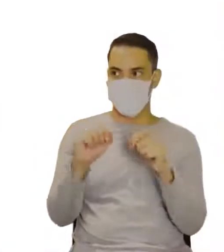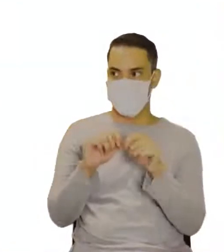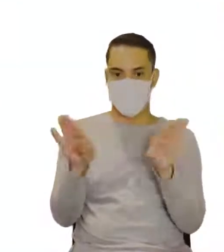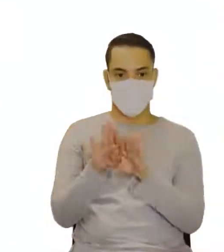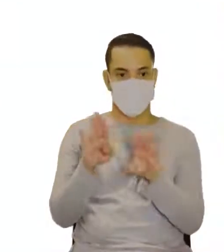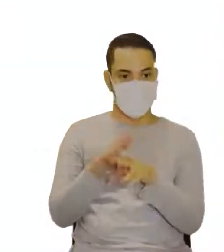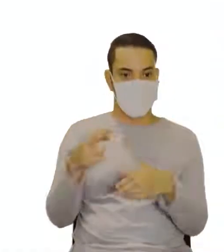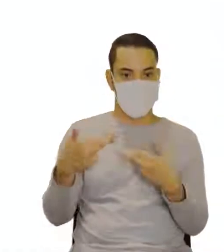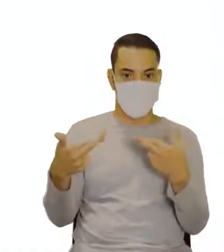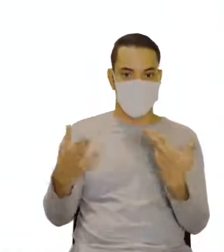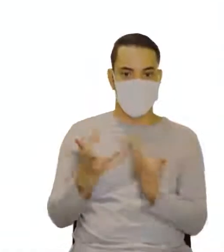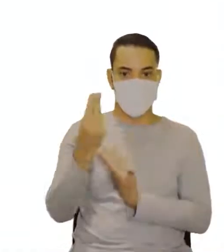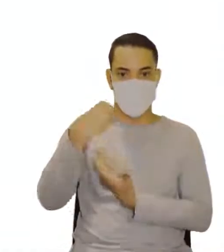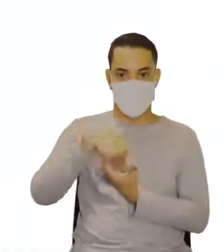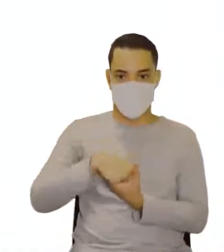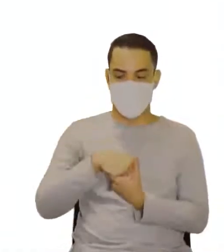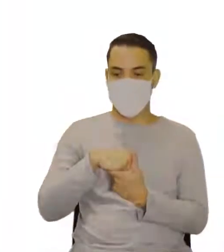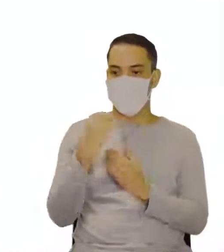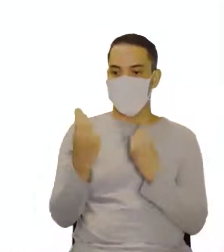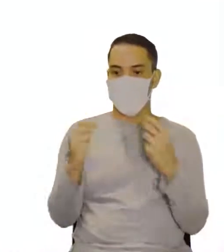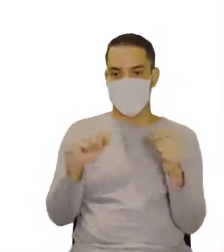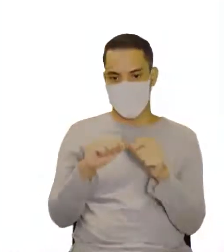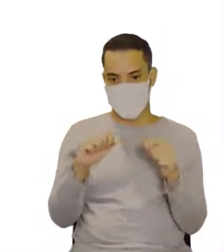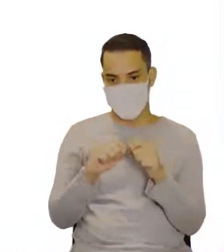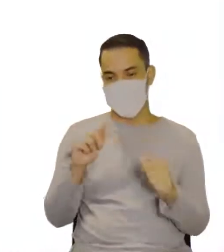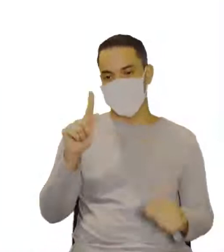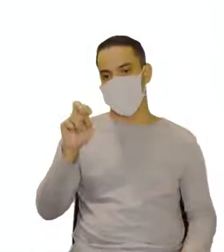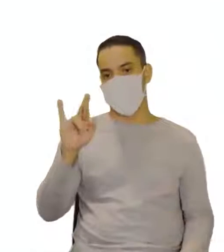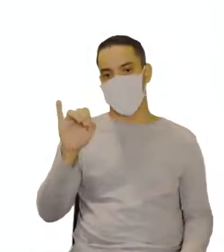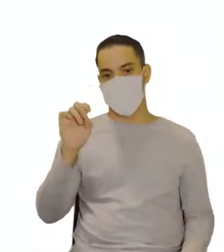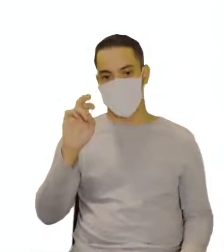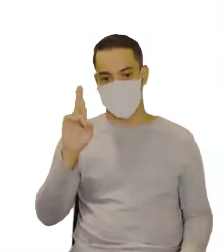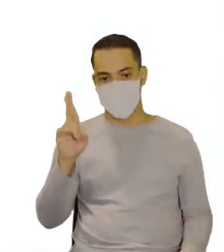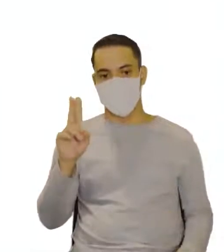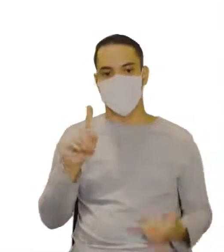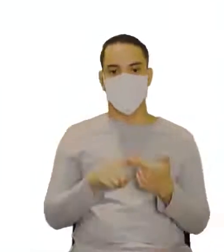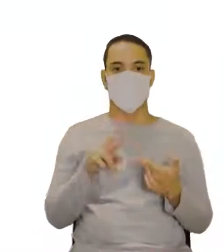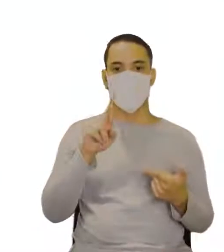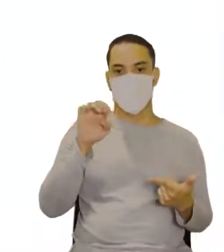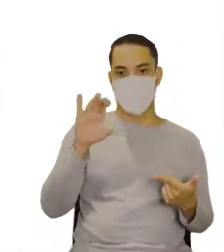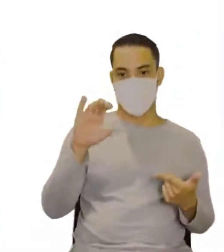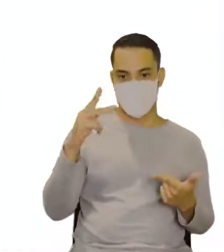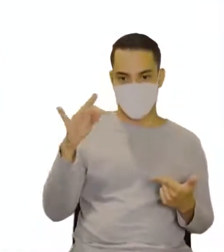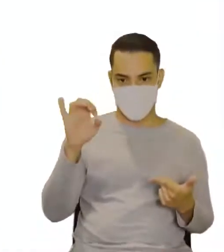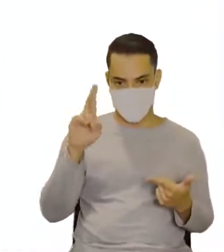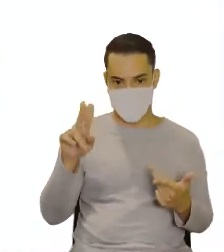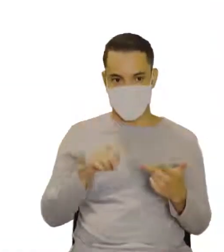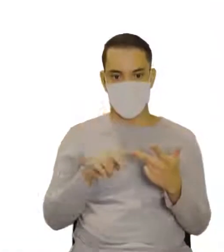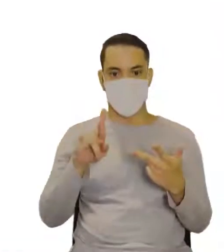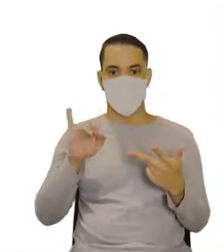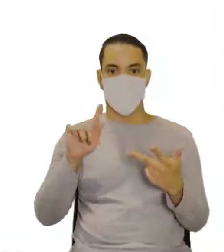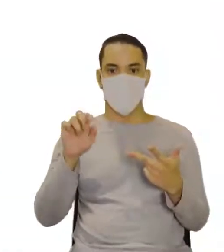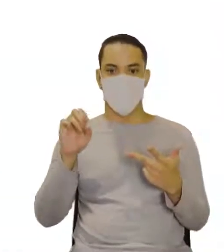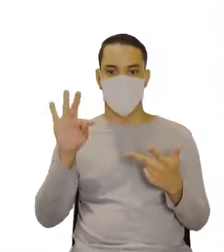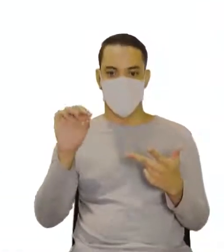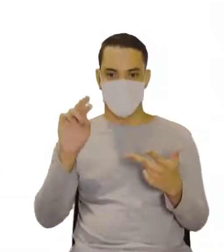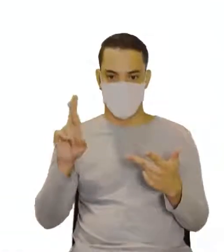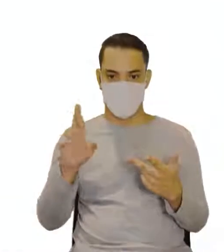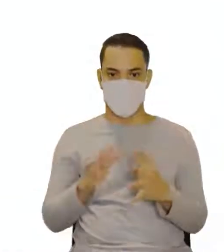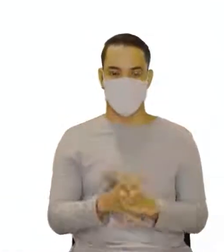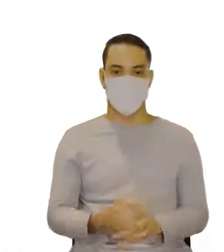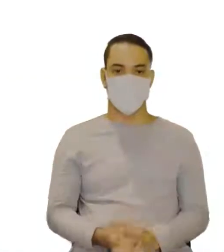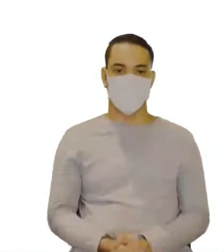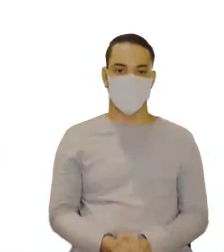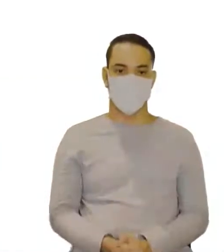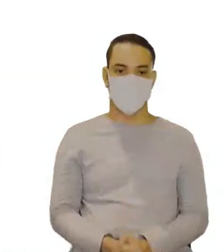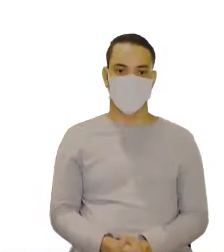aqui, ó, resistência interna do gerador, do receptor e aqui do resistor, ok?